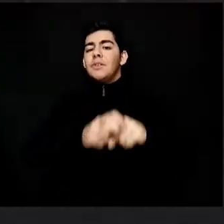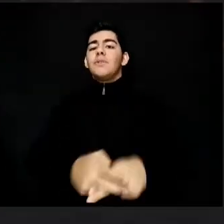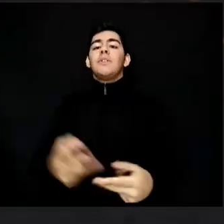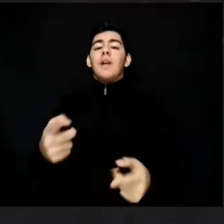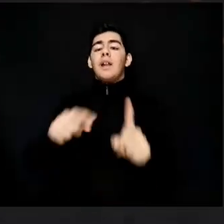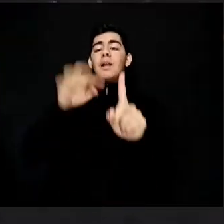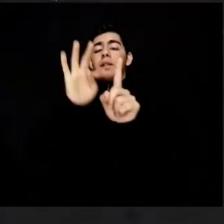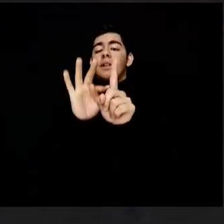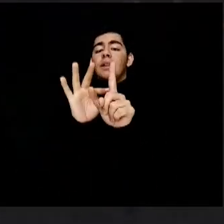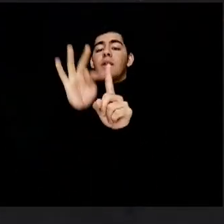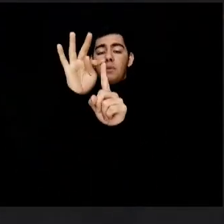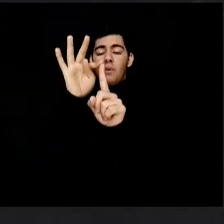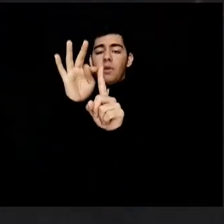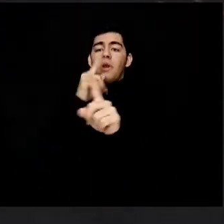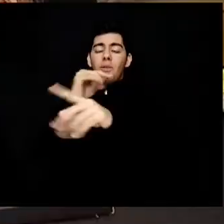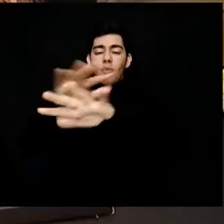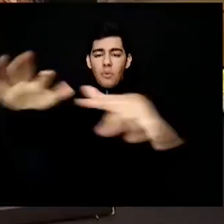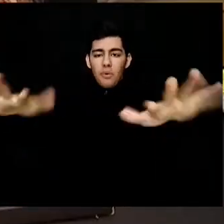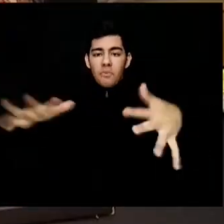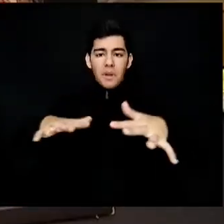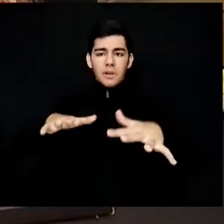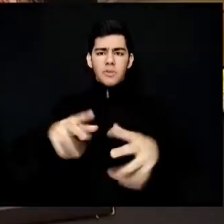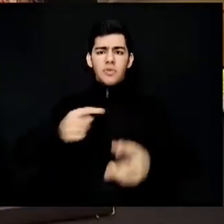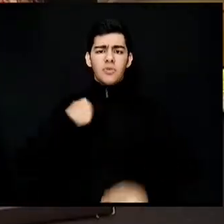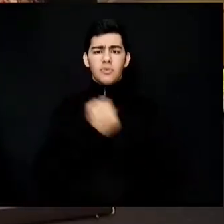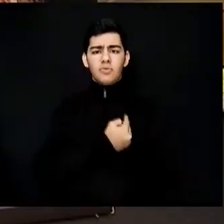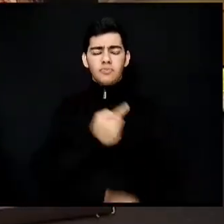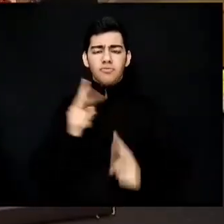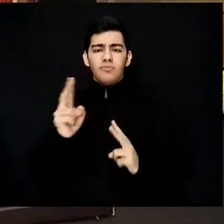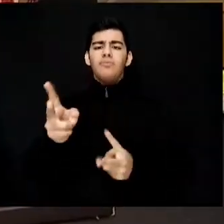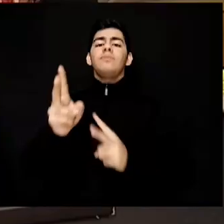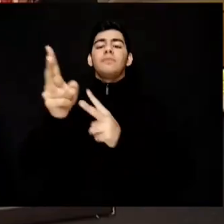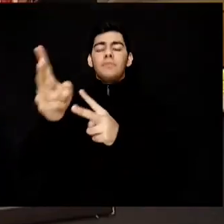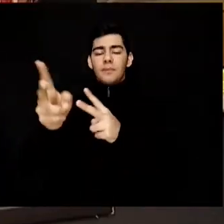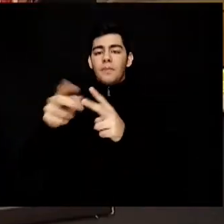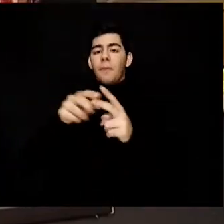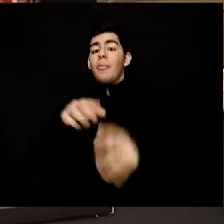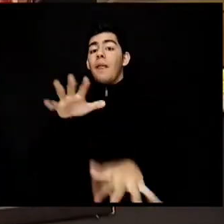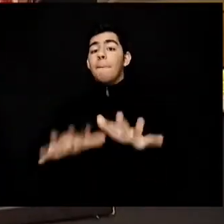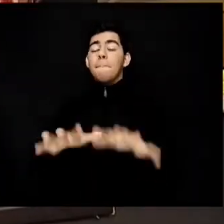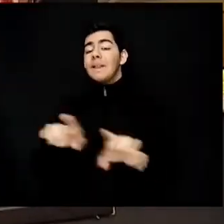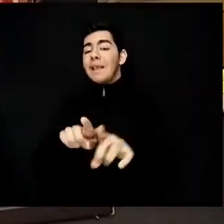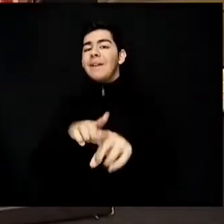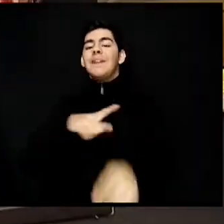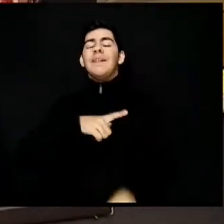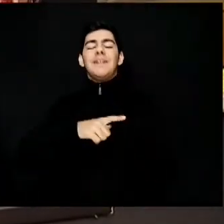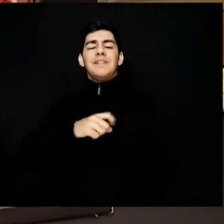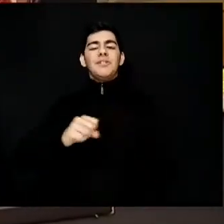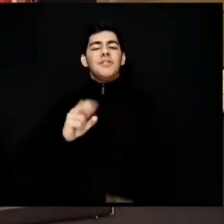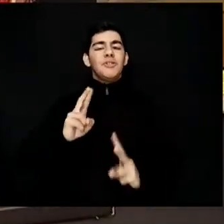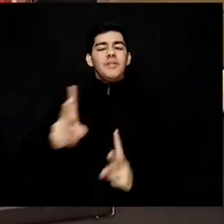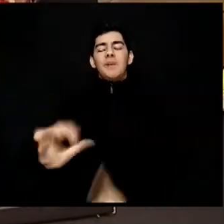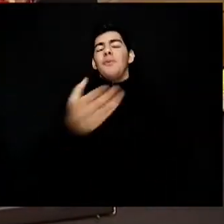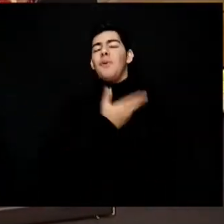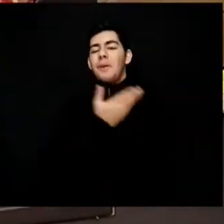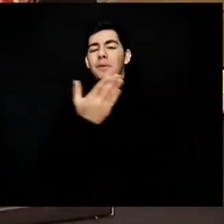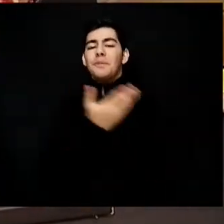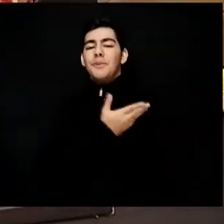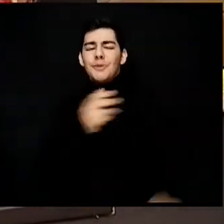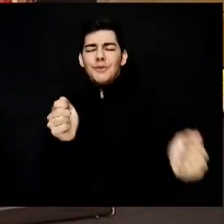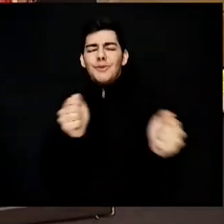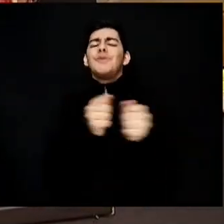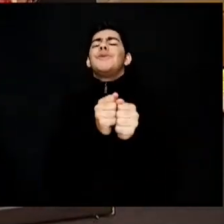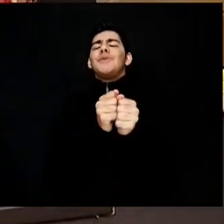vai sempre buscando. Tem os amigos que sonham junto com a gente, que eu sempre falo que eu não consigo ser sozinha, eu só